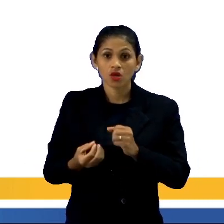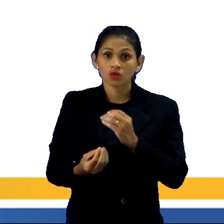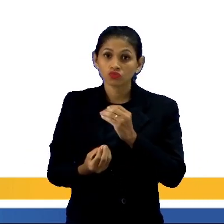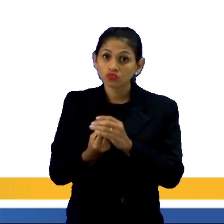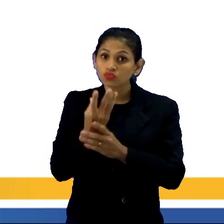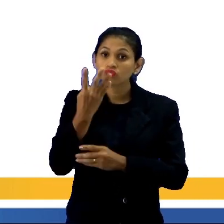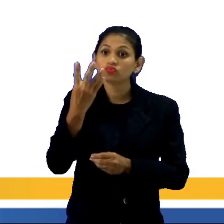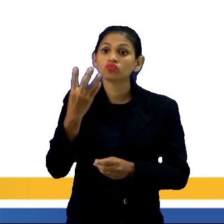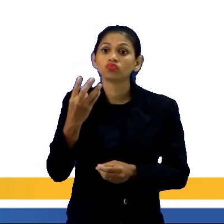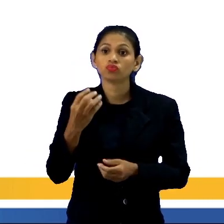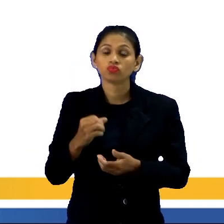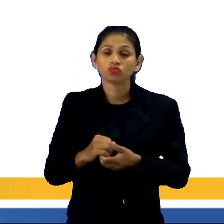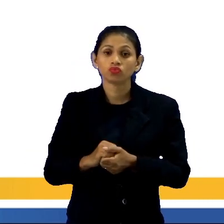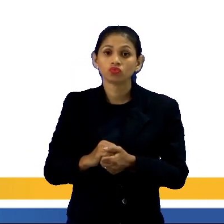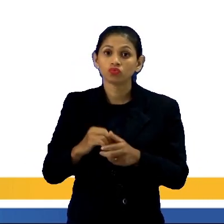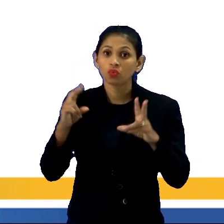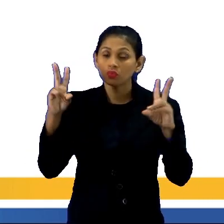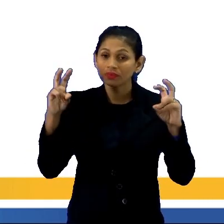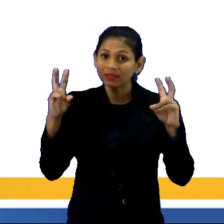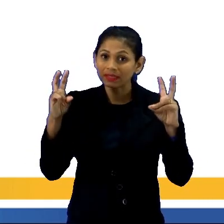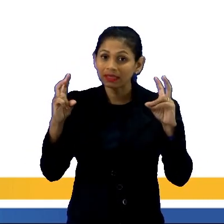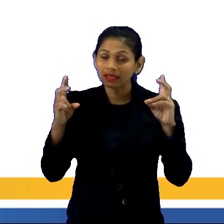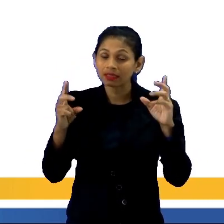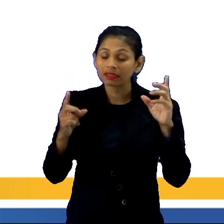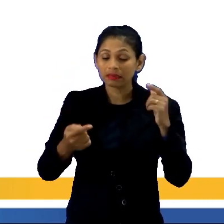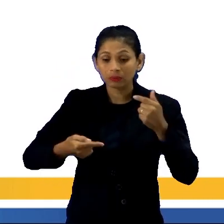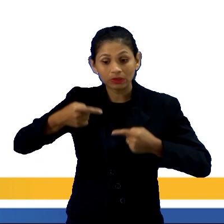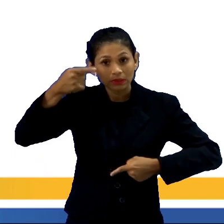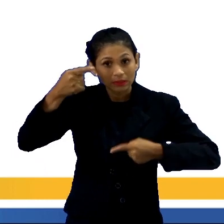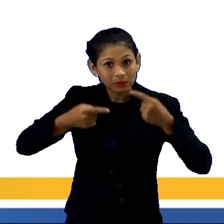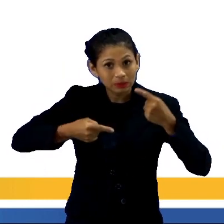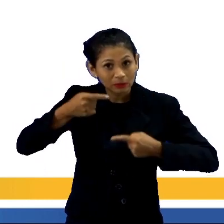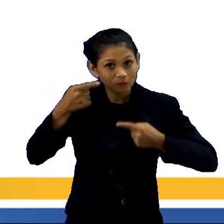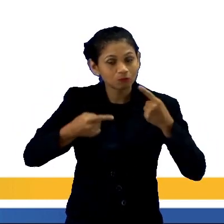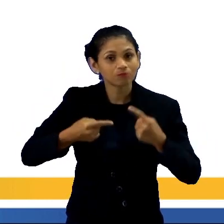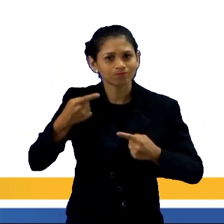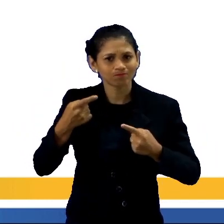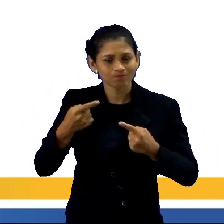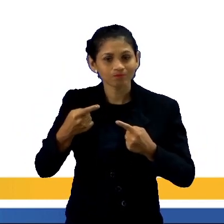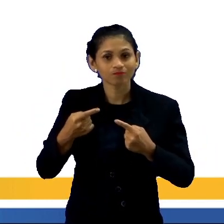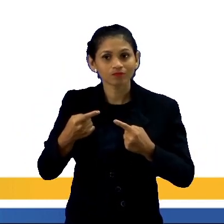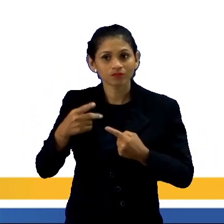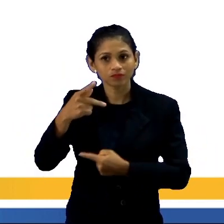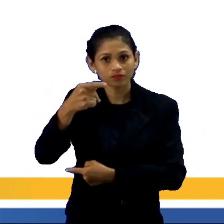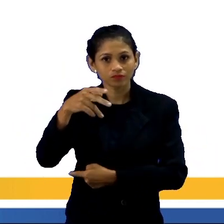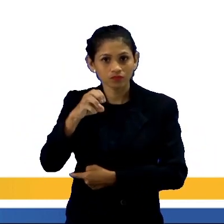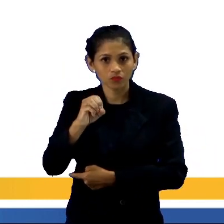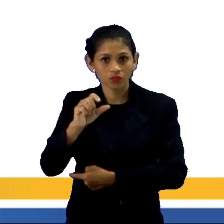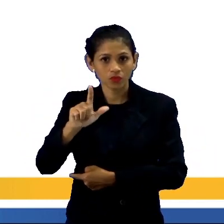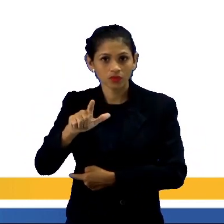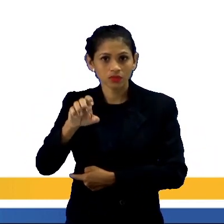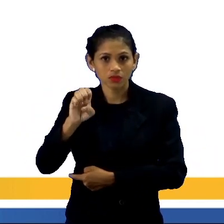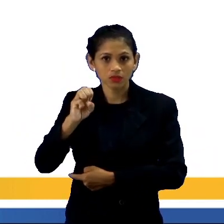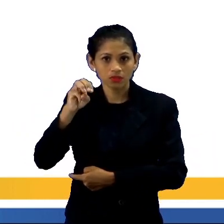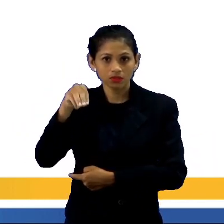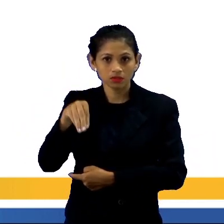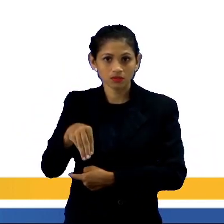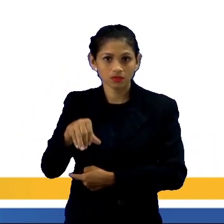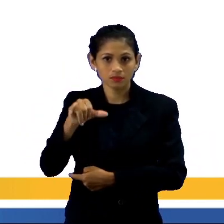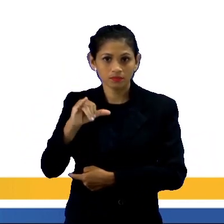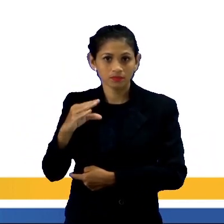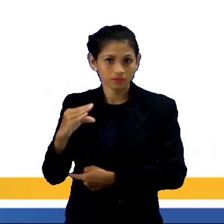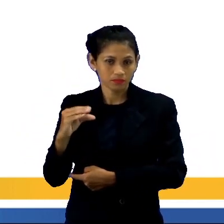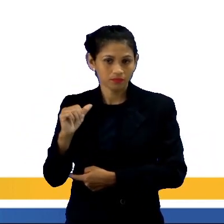a partir de fatos de interesse social. Então vejam, né, não é uma questão polêmica, a questão das milhares de câmeras que tem no Catar não é